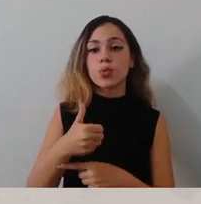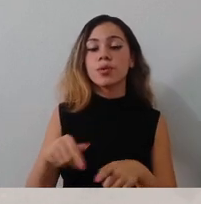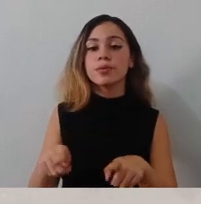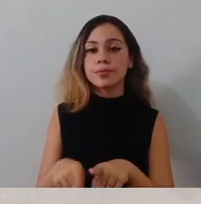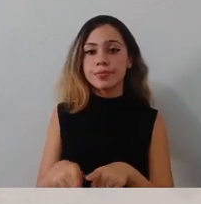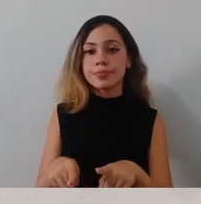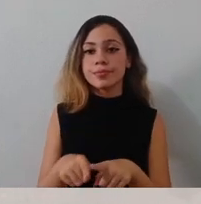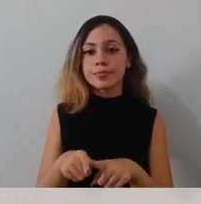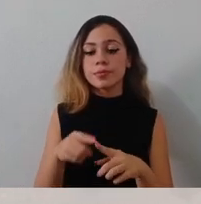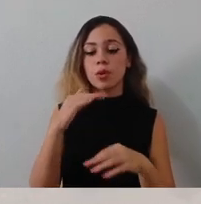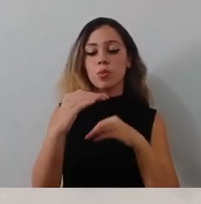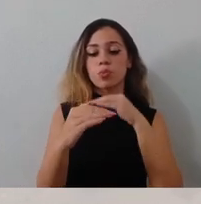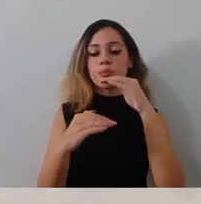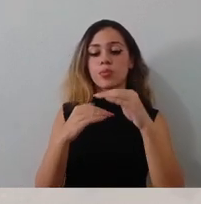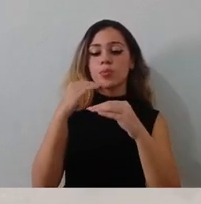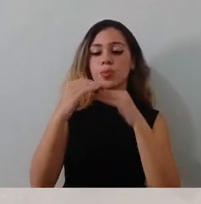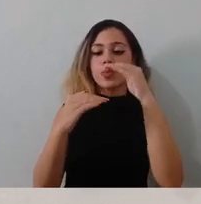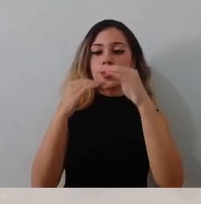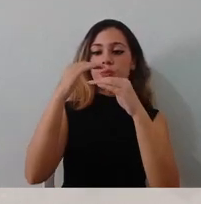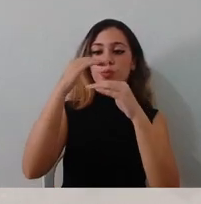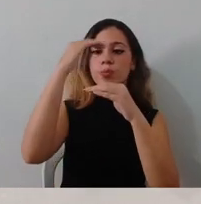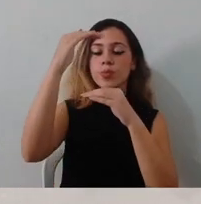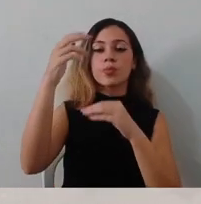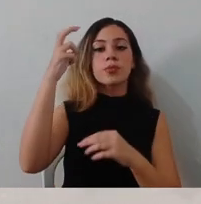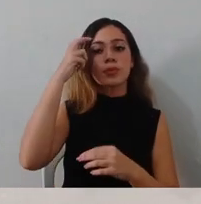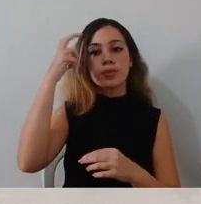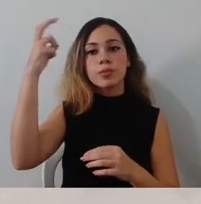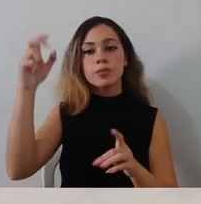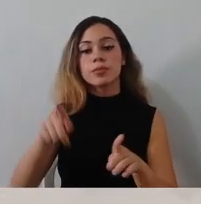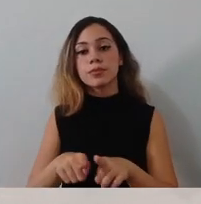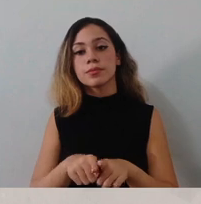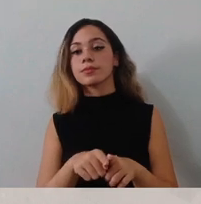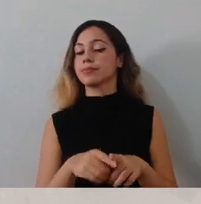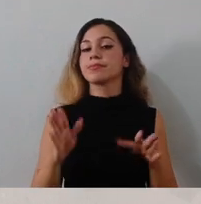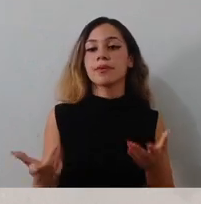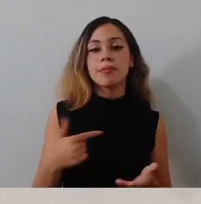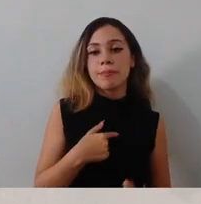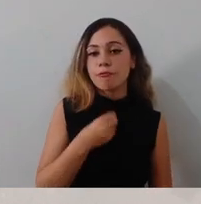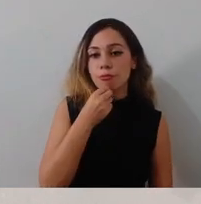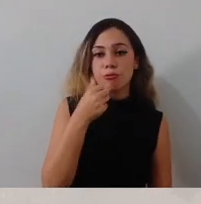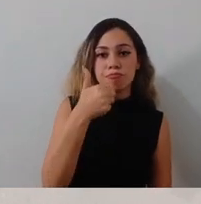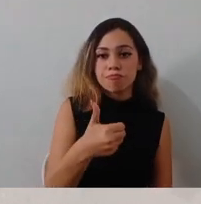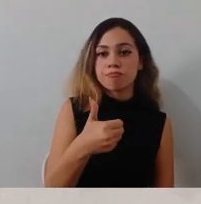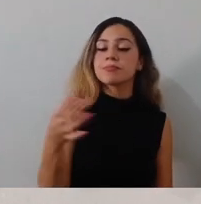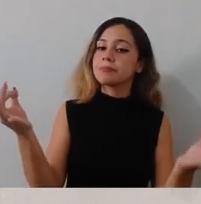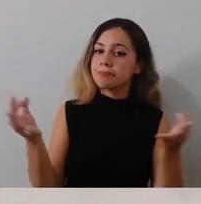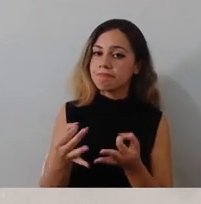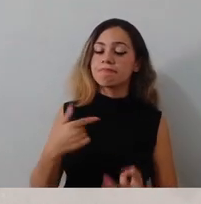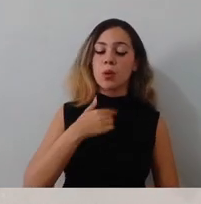qualidade maior assim, no desenvolvimento das atividades. O canabidiol, para mim, foi